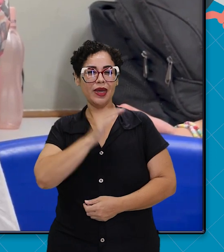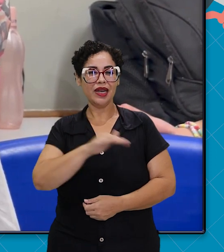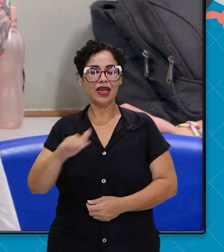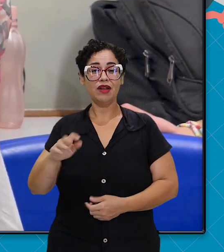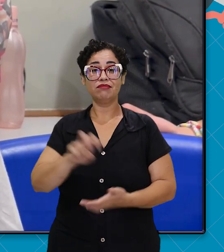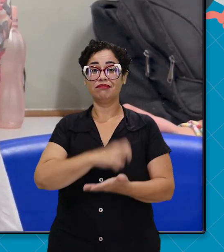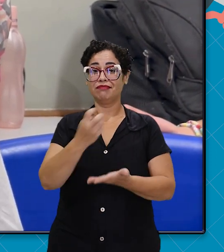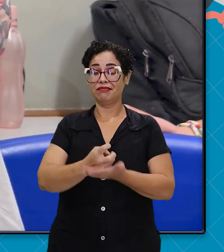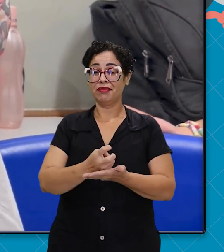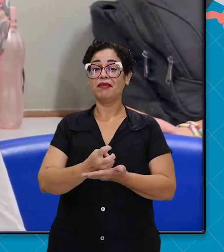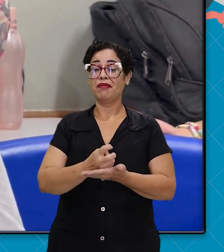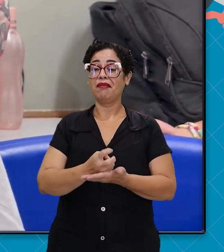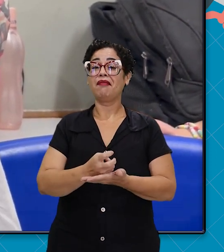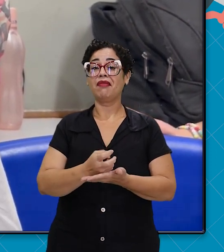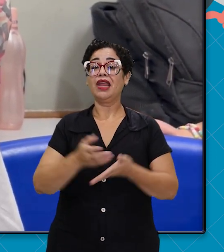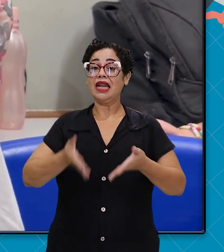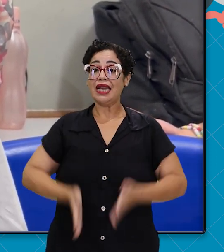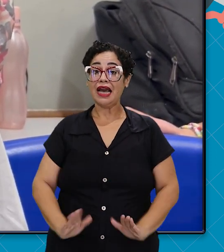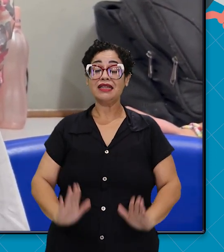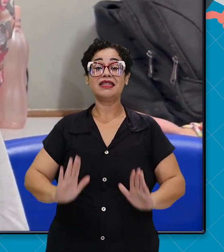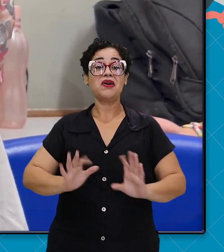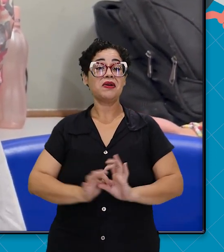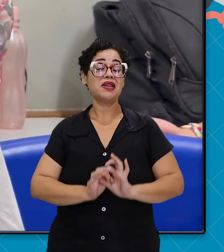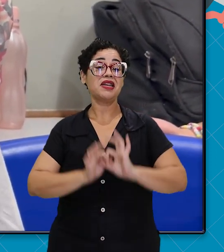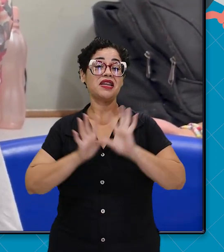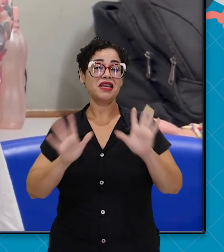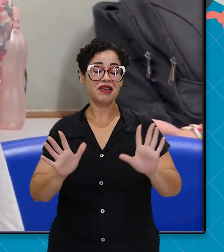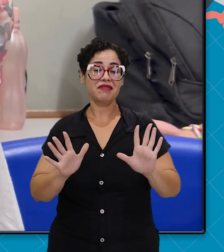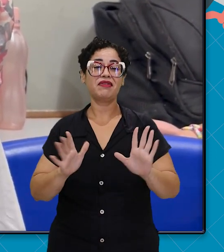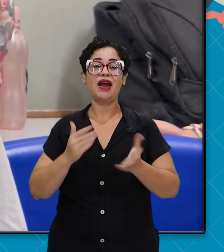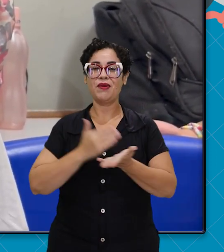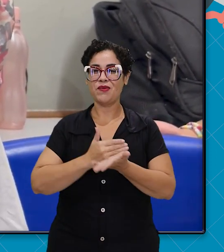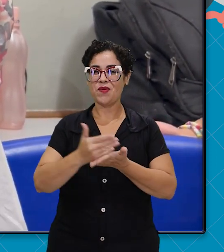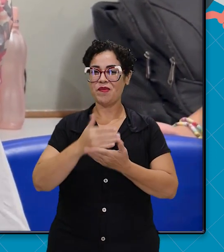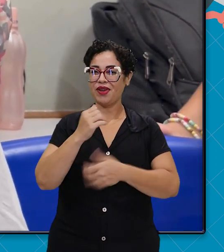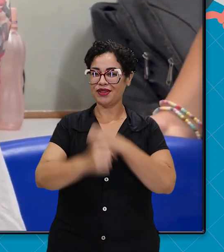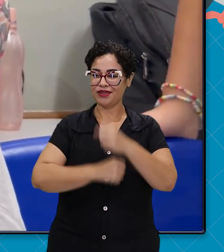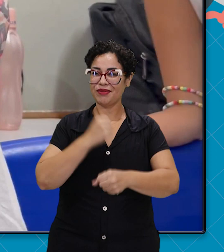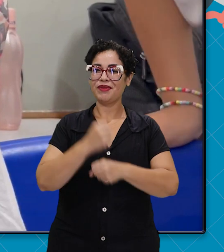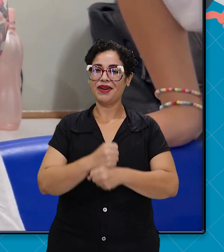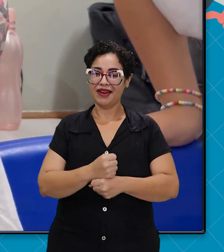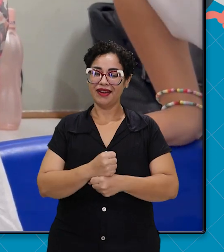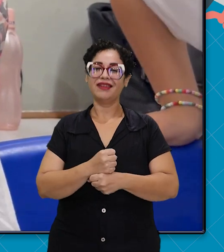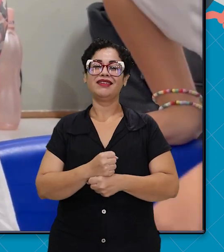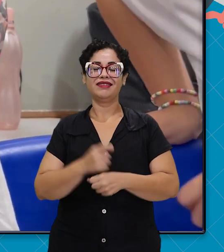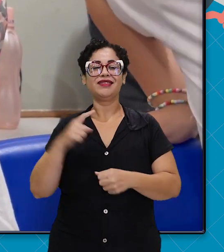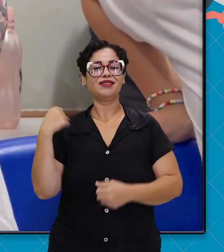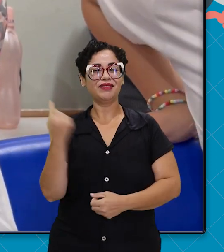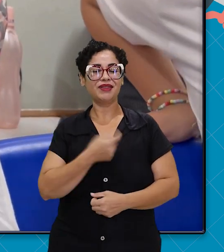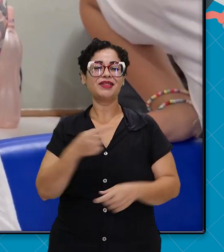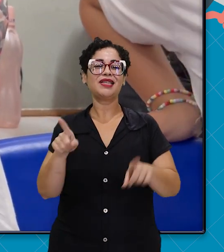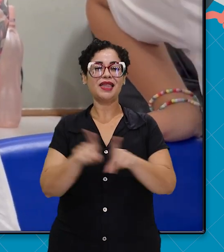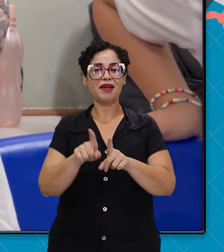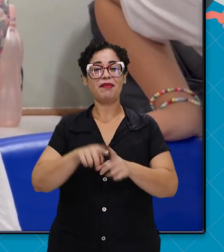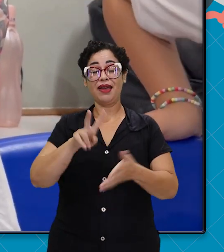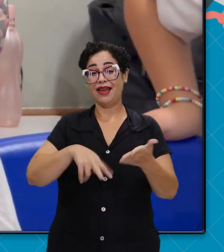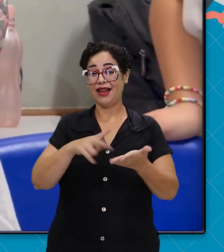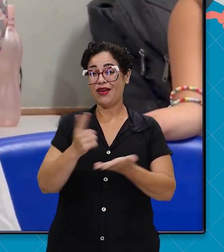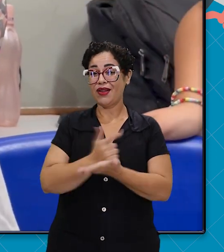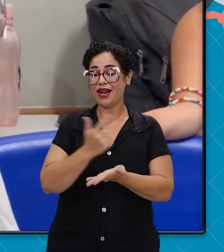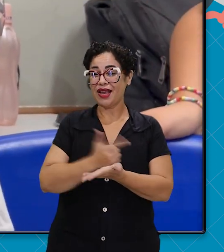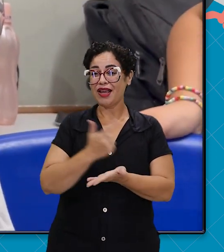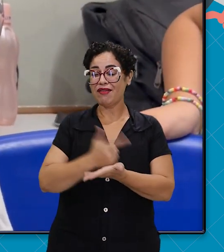morreu e nasceu livre. Aí, no começo do ano, a gente também leu o livro O Quilombo do